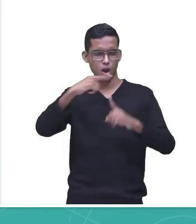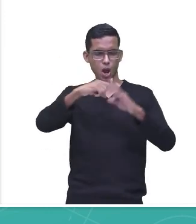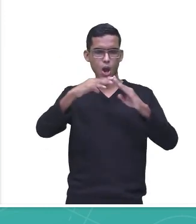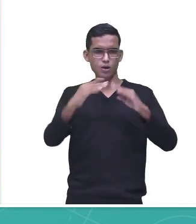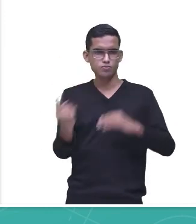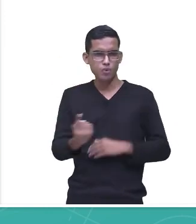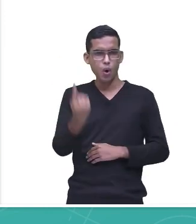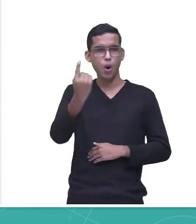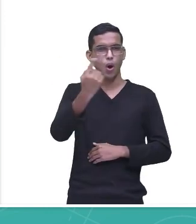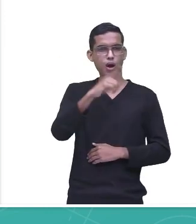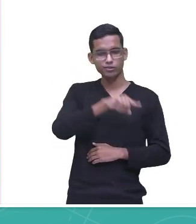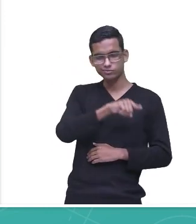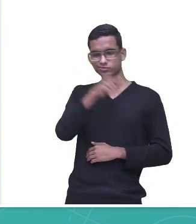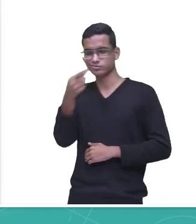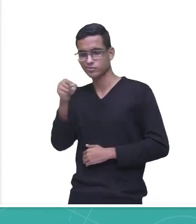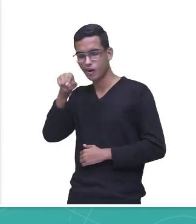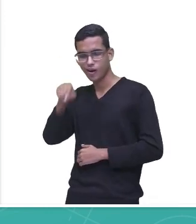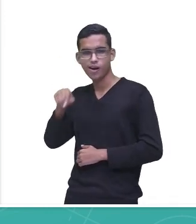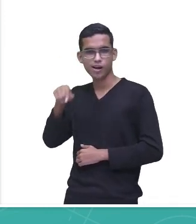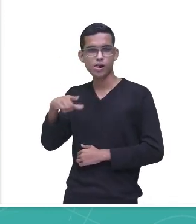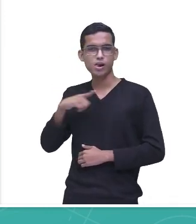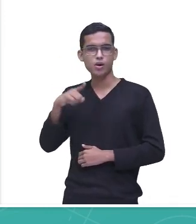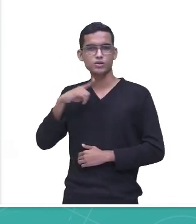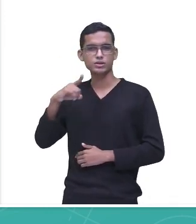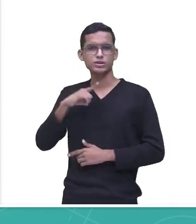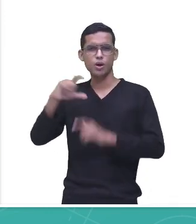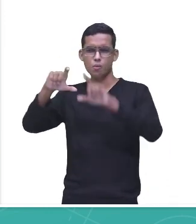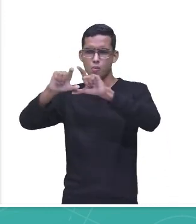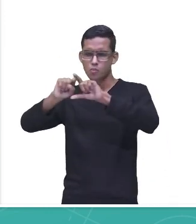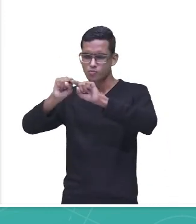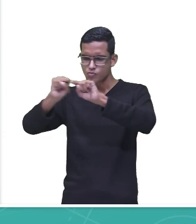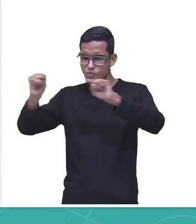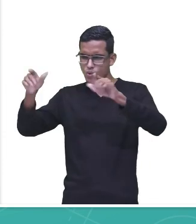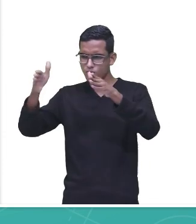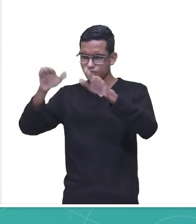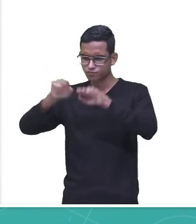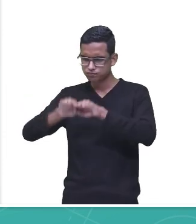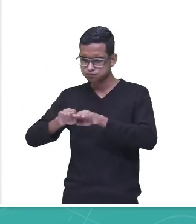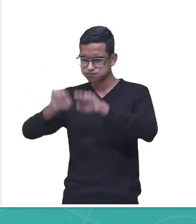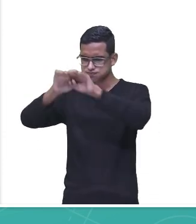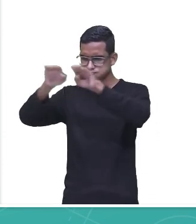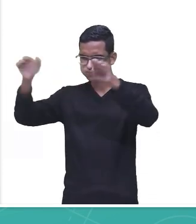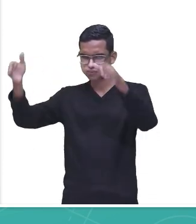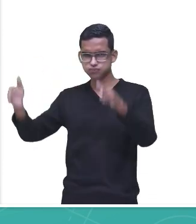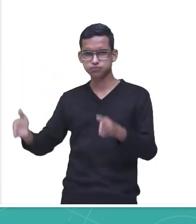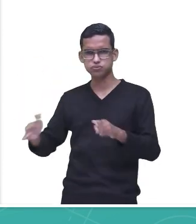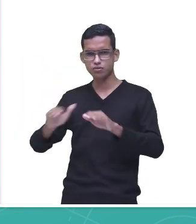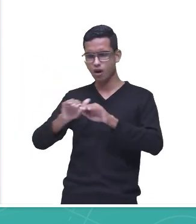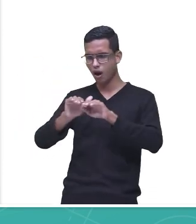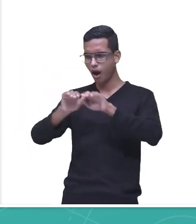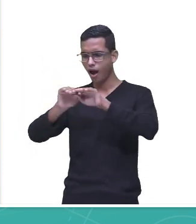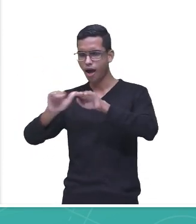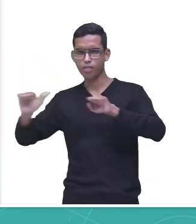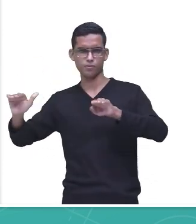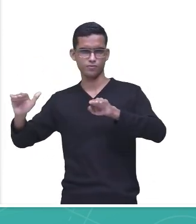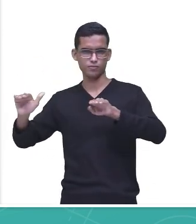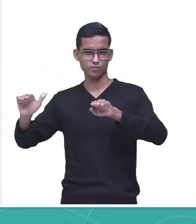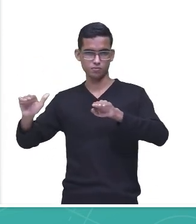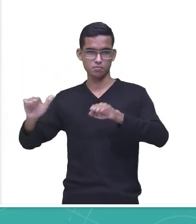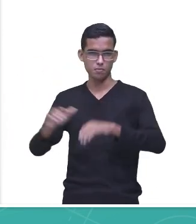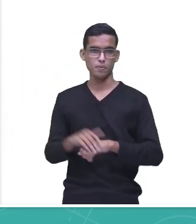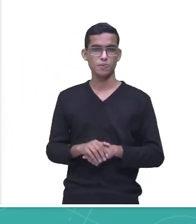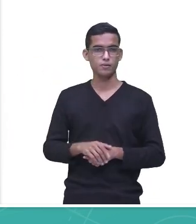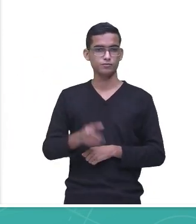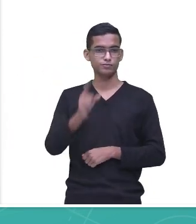românica, havia horizontalidade, as igrejas eram muito compridas. E no estilo gótico, as paredes eram